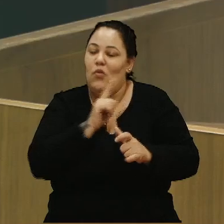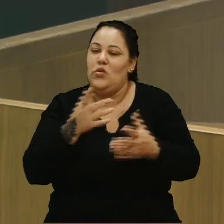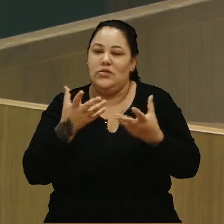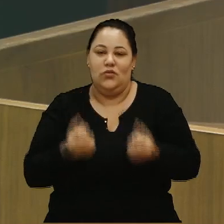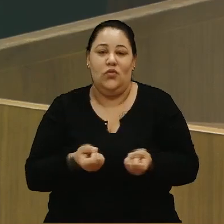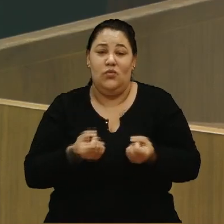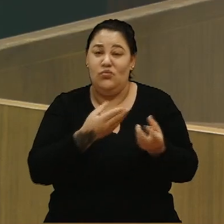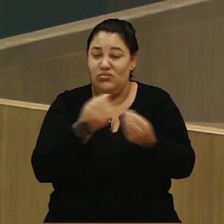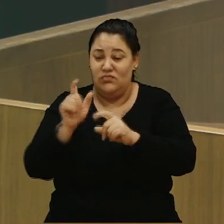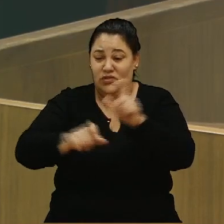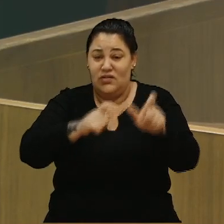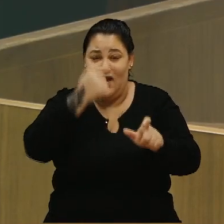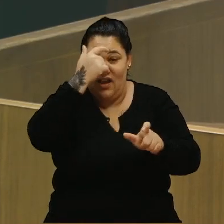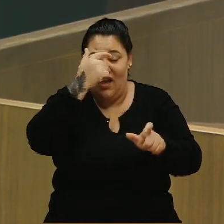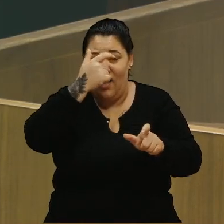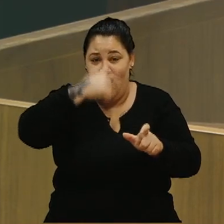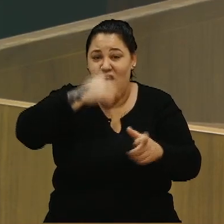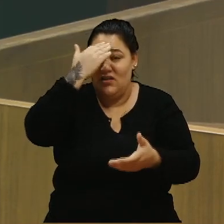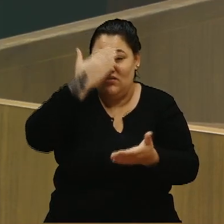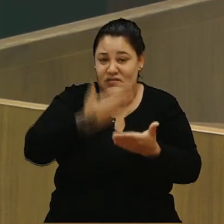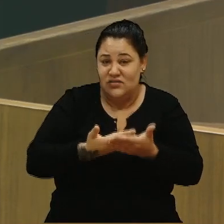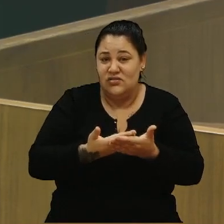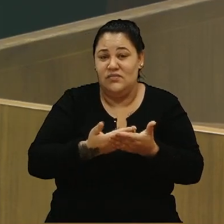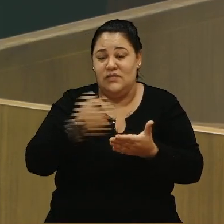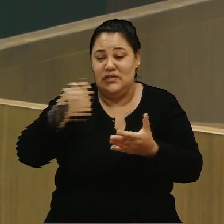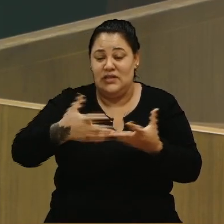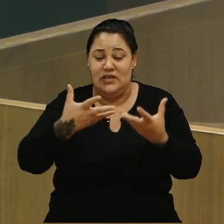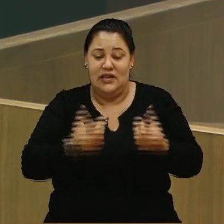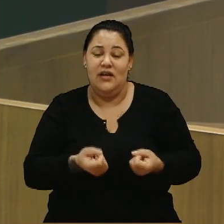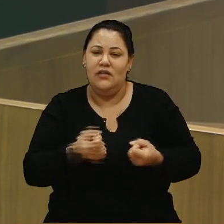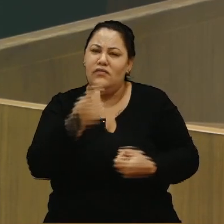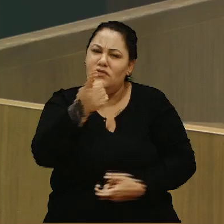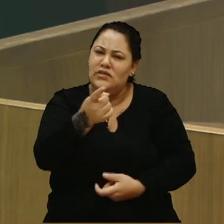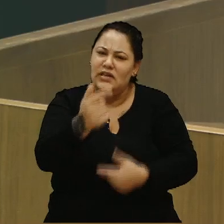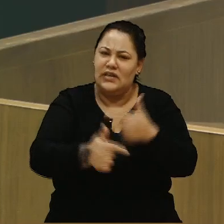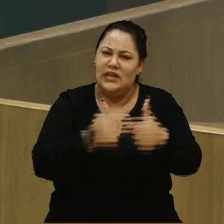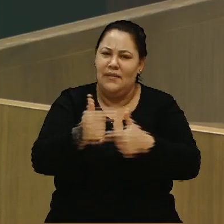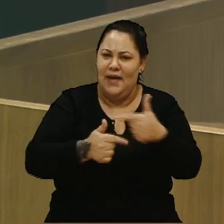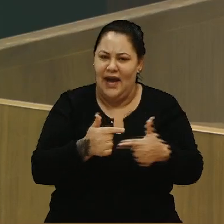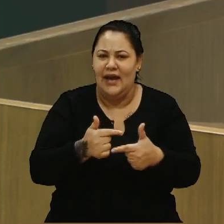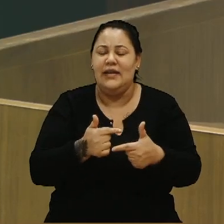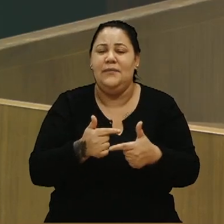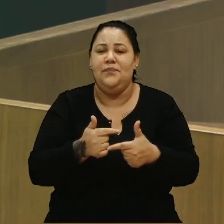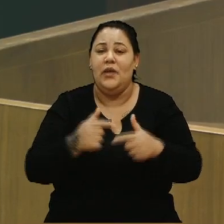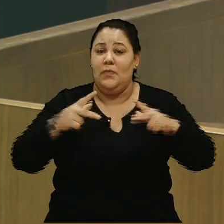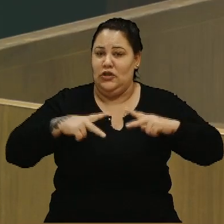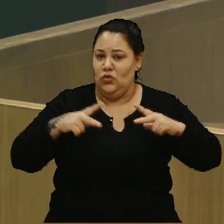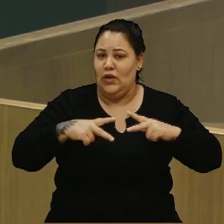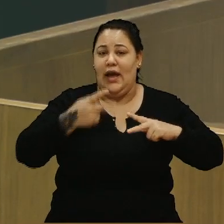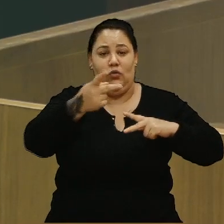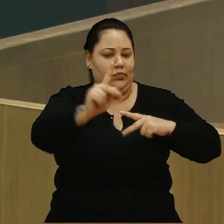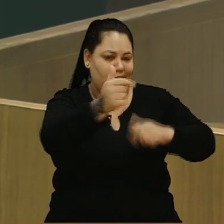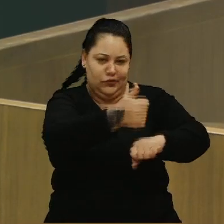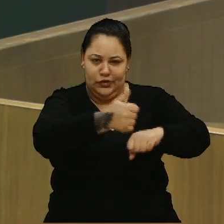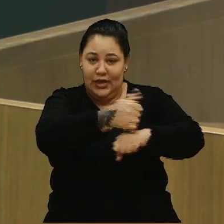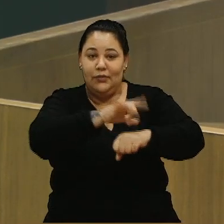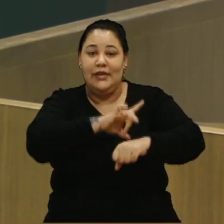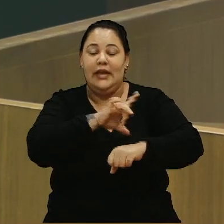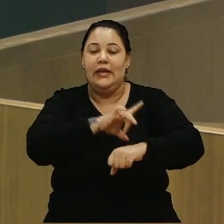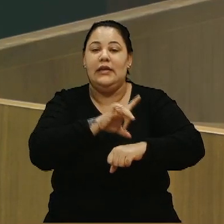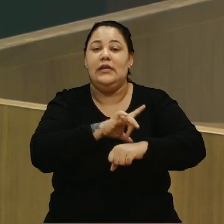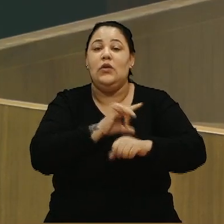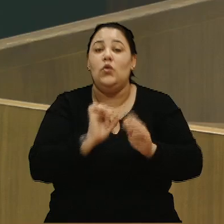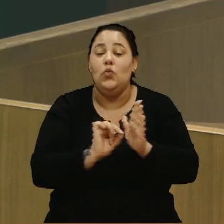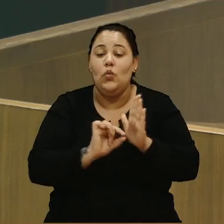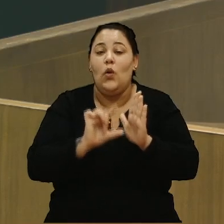bem, você que trabalha na iniciativa privada tem um negócio todo ano chamado dissídio da sua categoria, que nada mais é do que a negociação